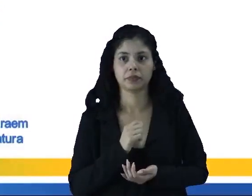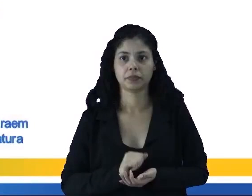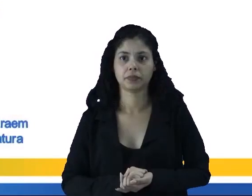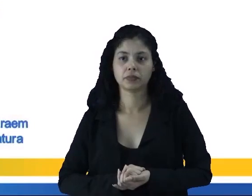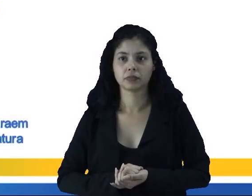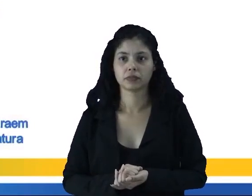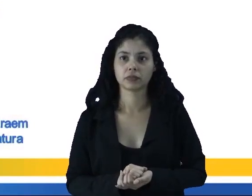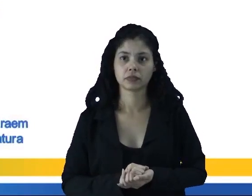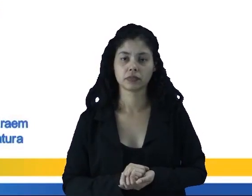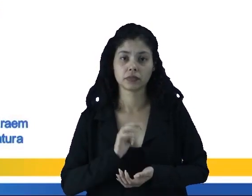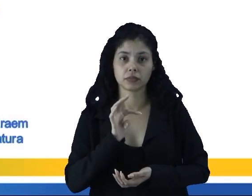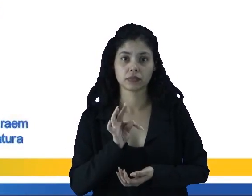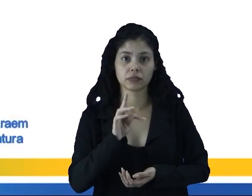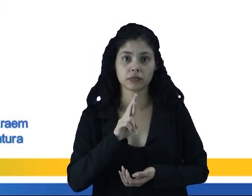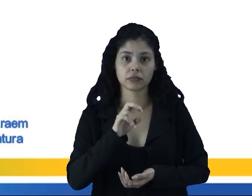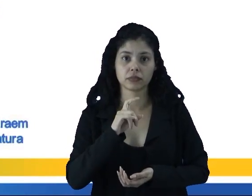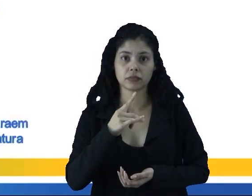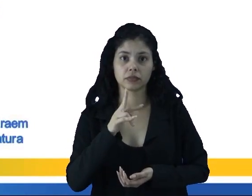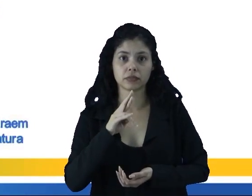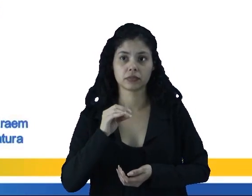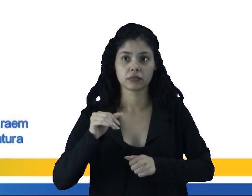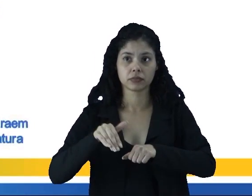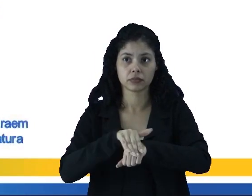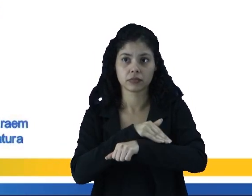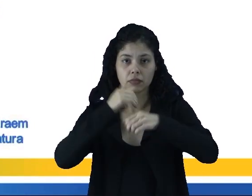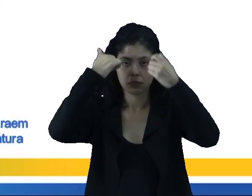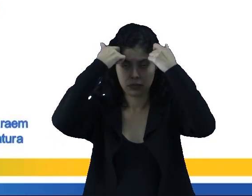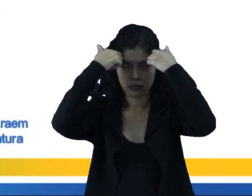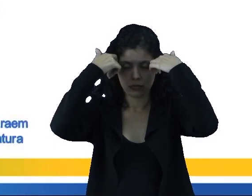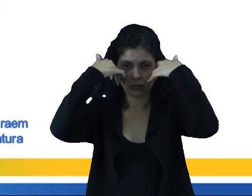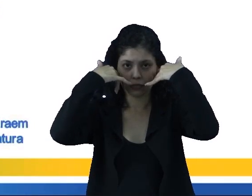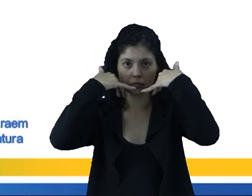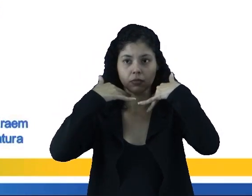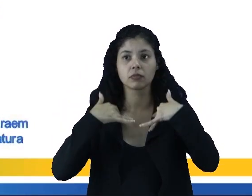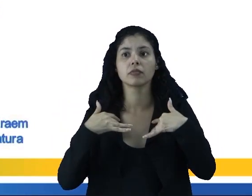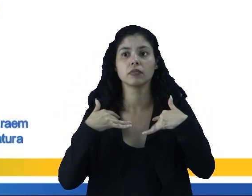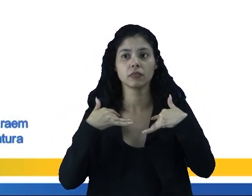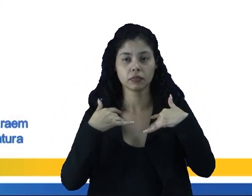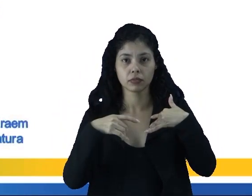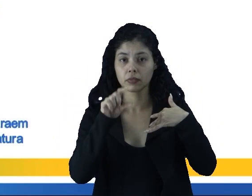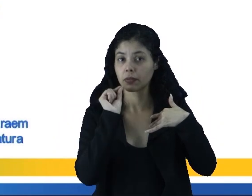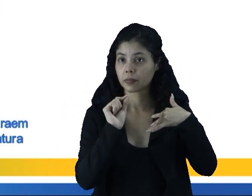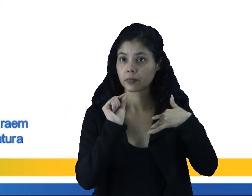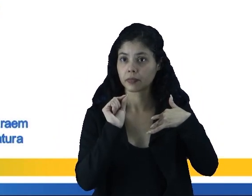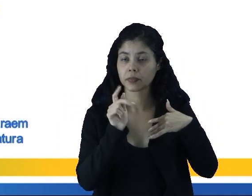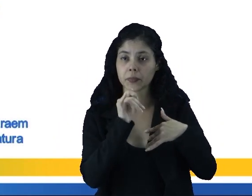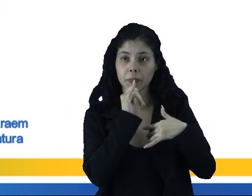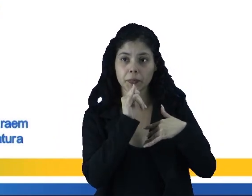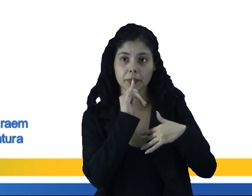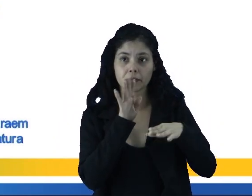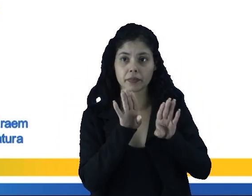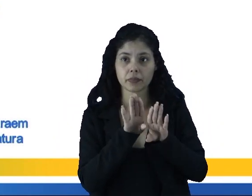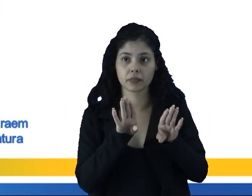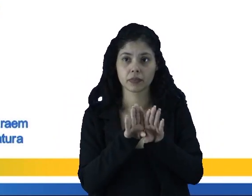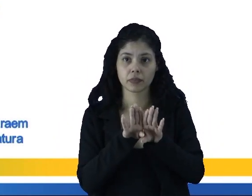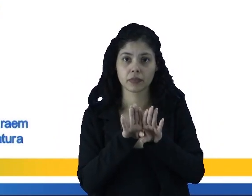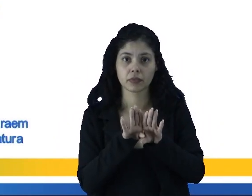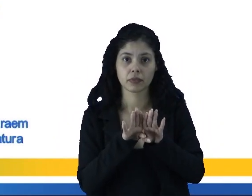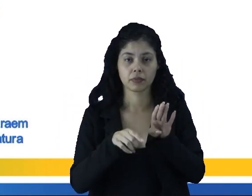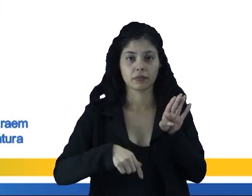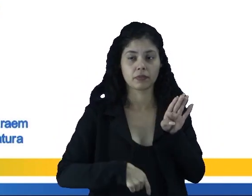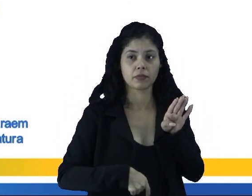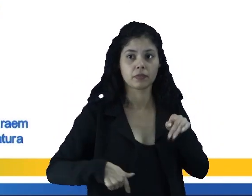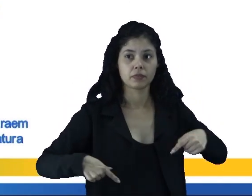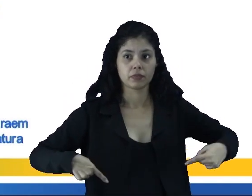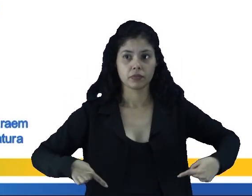a transpiração pela pele para regular a temperatura. Nós temos também, por exemplo, os rins